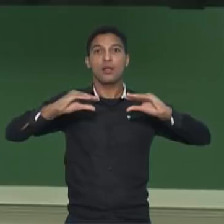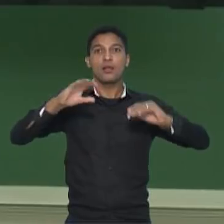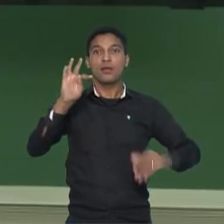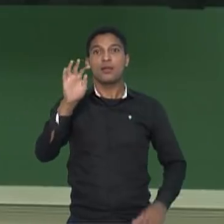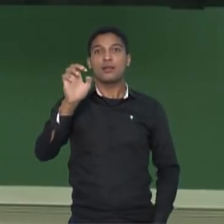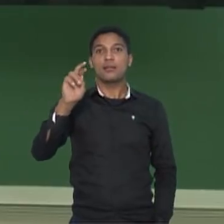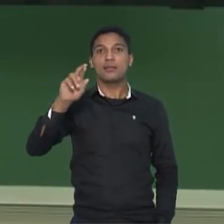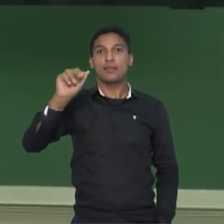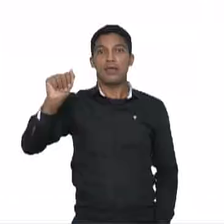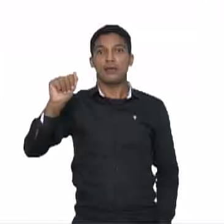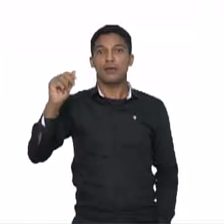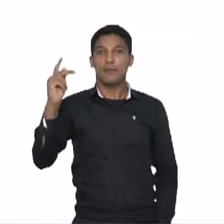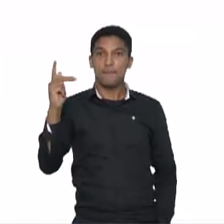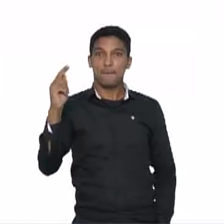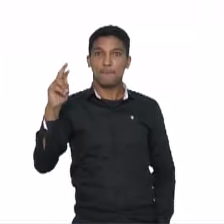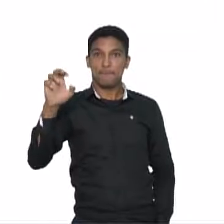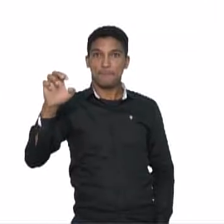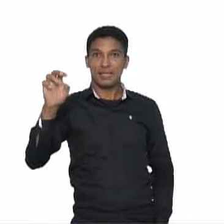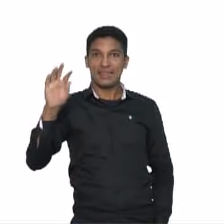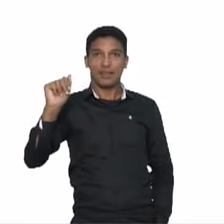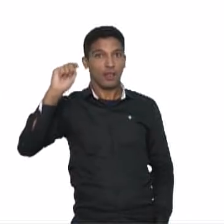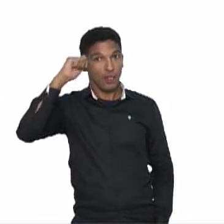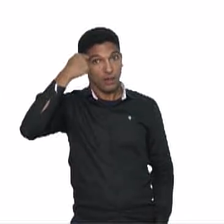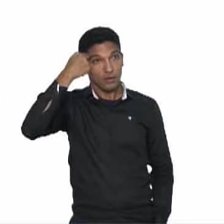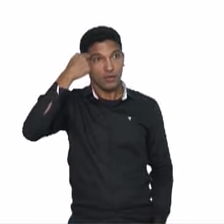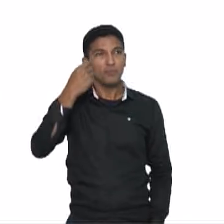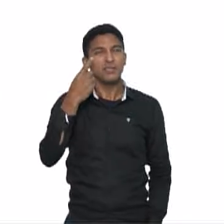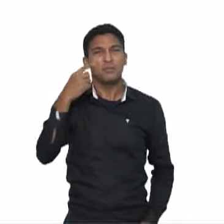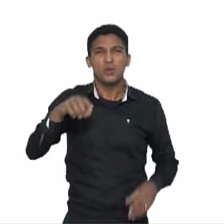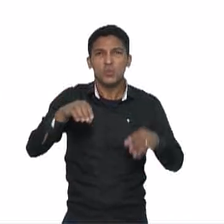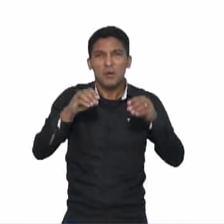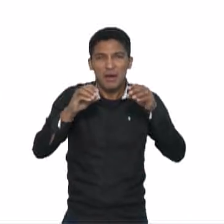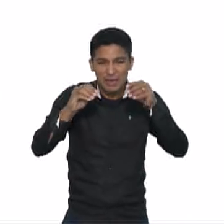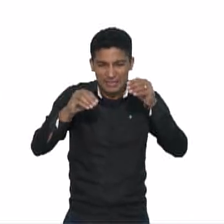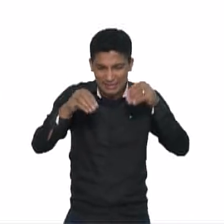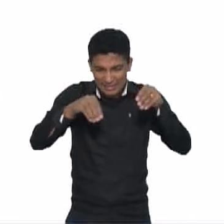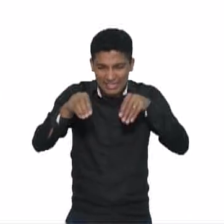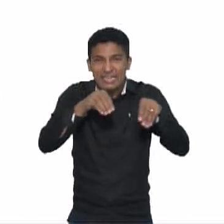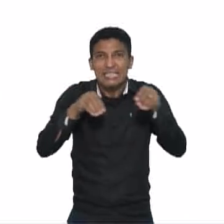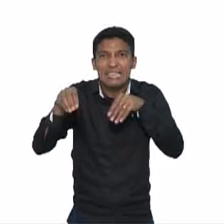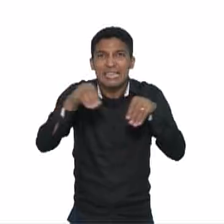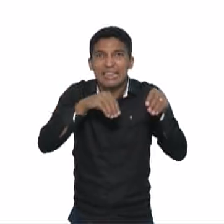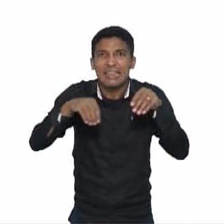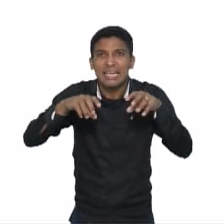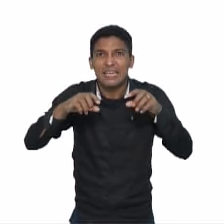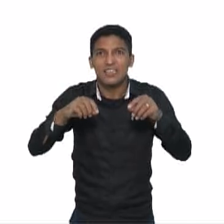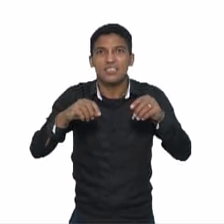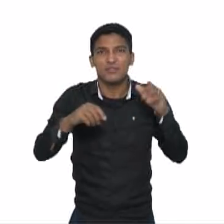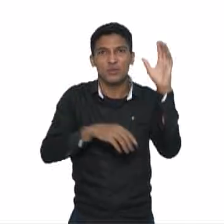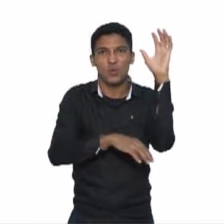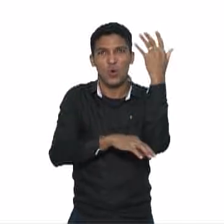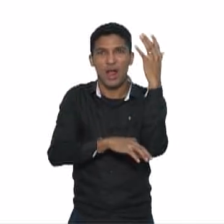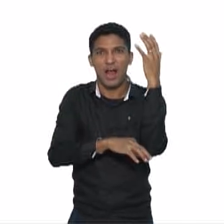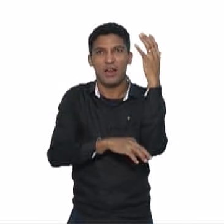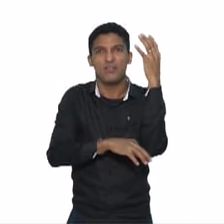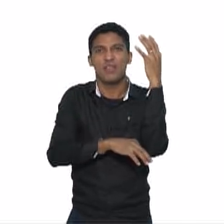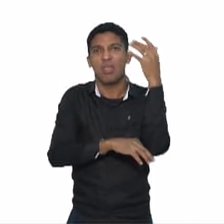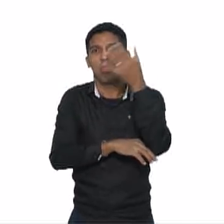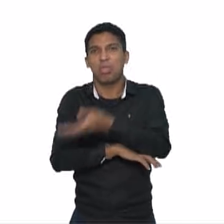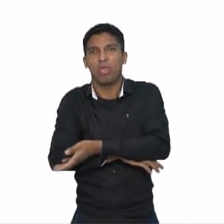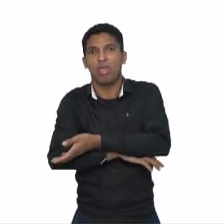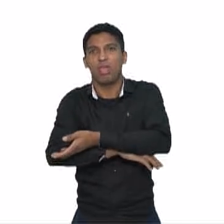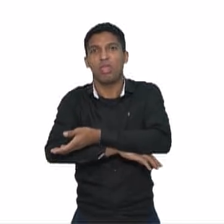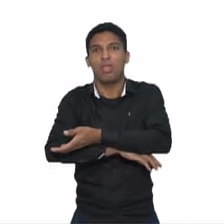ter uma grande concentração de restos orgânicos. Nesta imagem aparecem pedaços, gravetinhos, galhos, raízes,